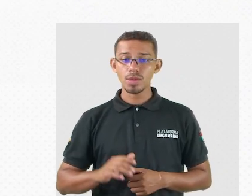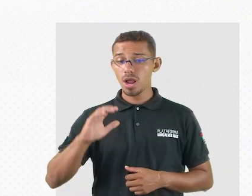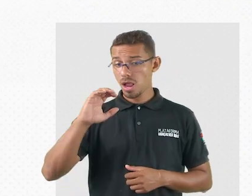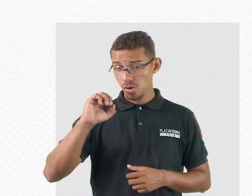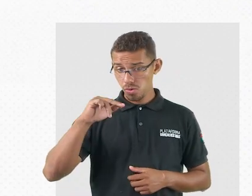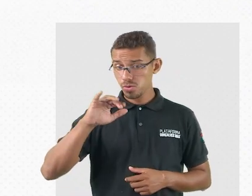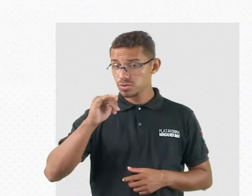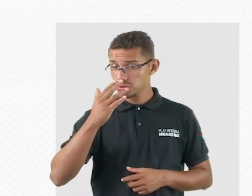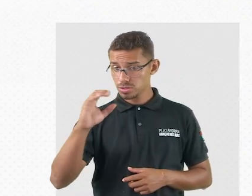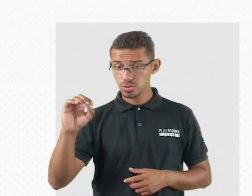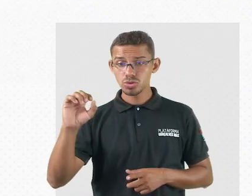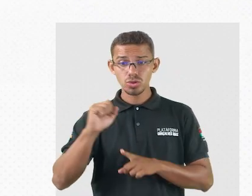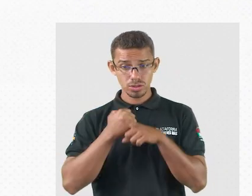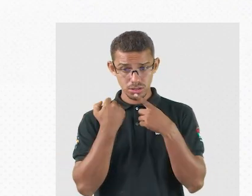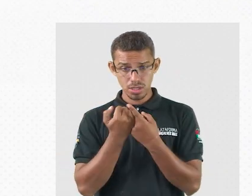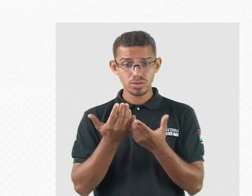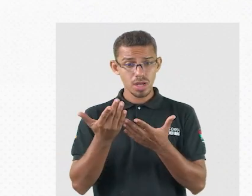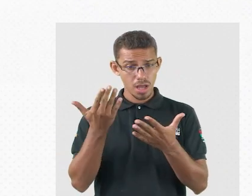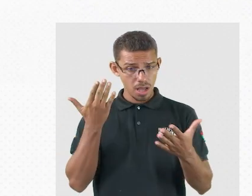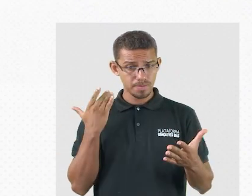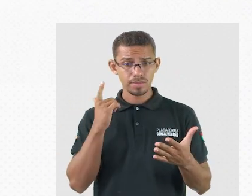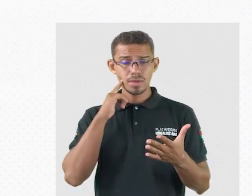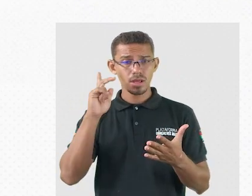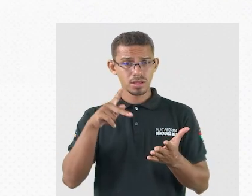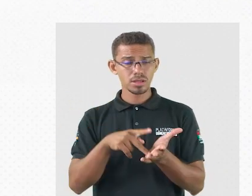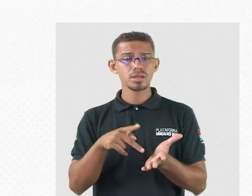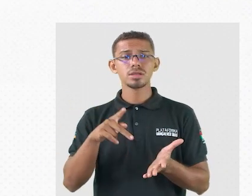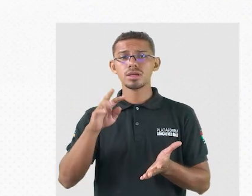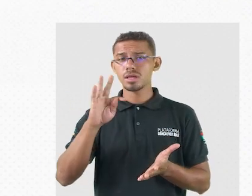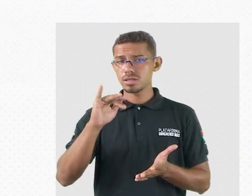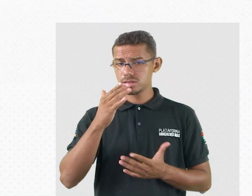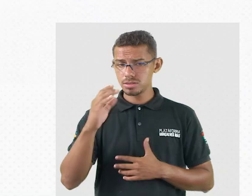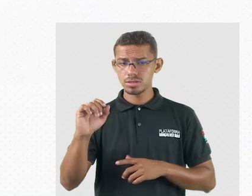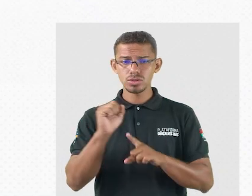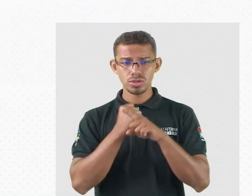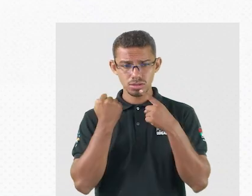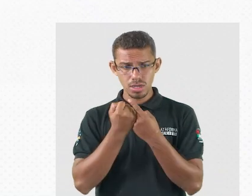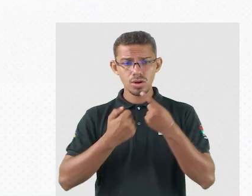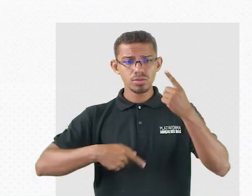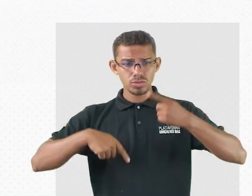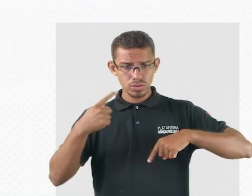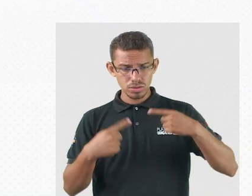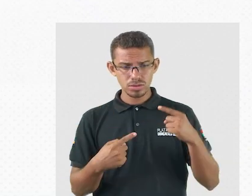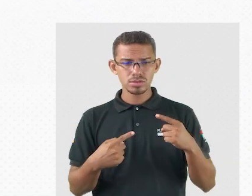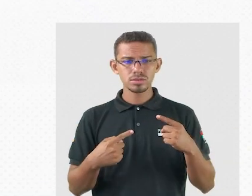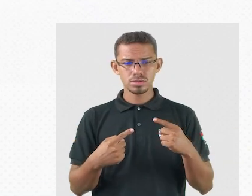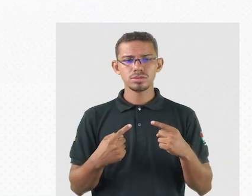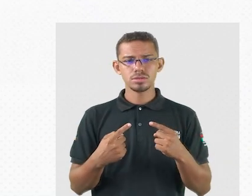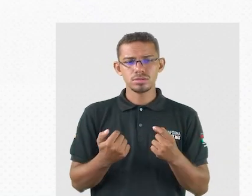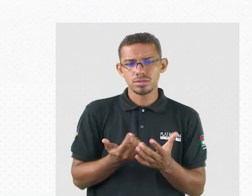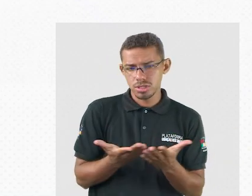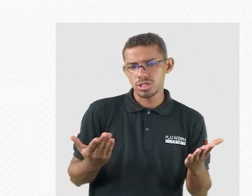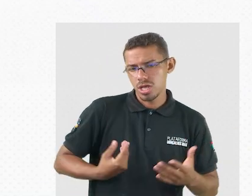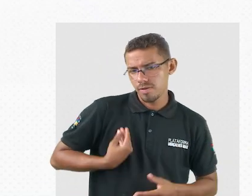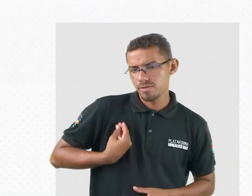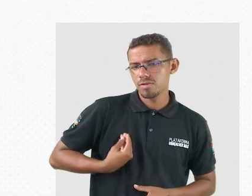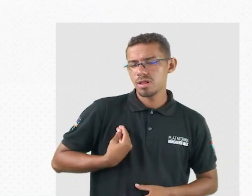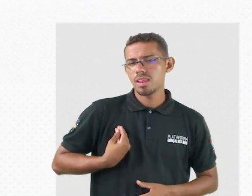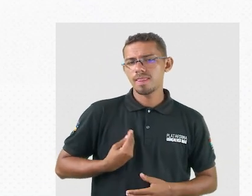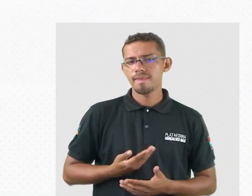sociais da época, né, que eram um reflexo dessas tensões sociais e políticas que estavam